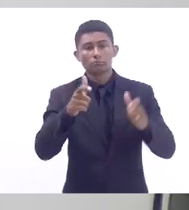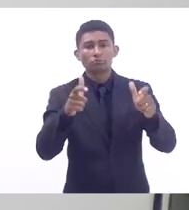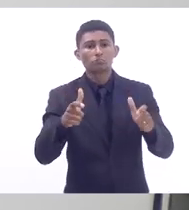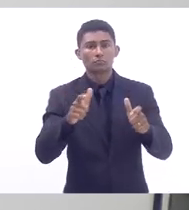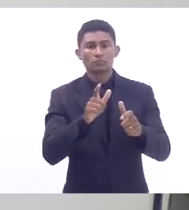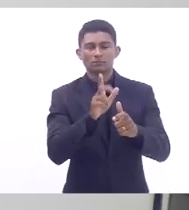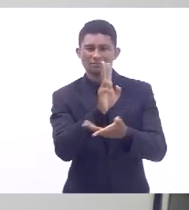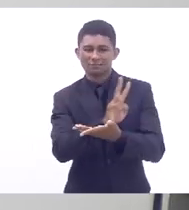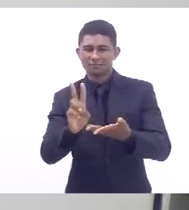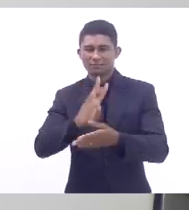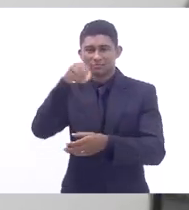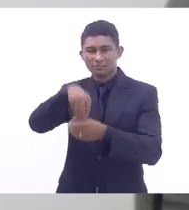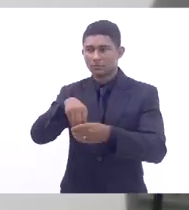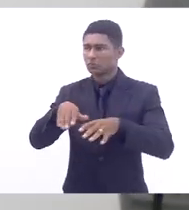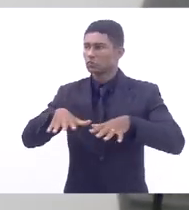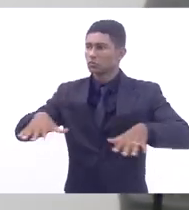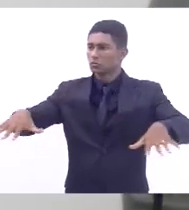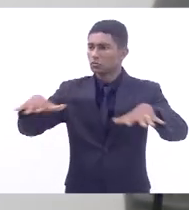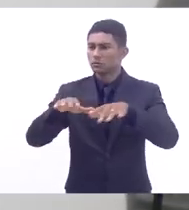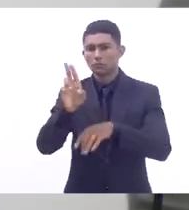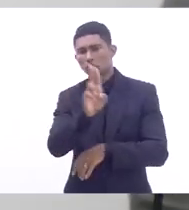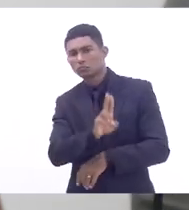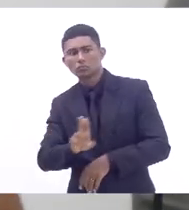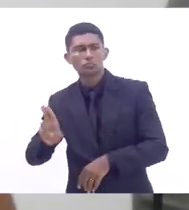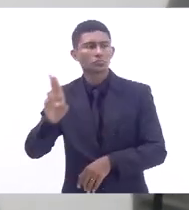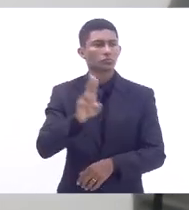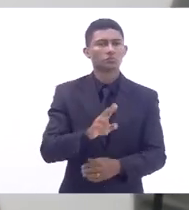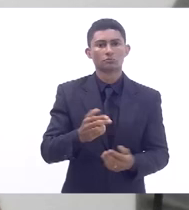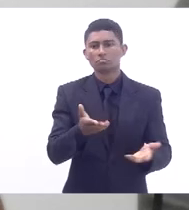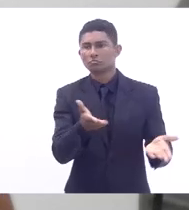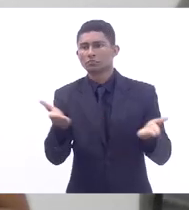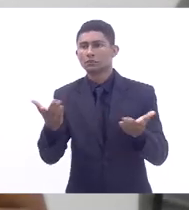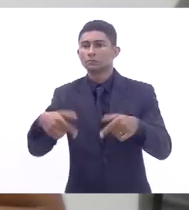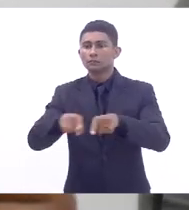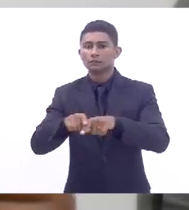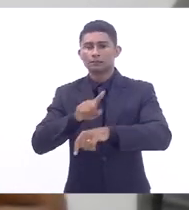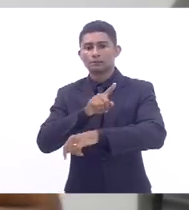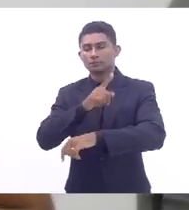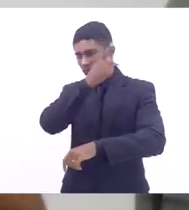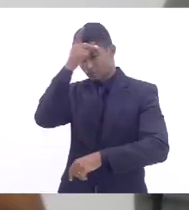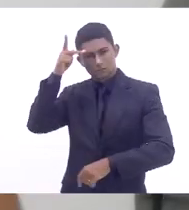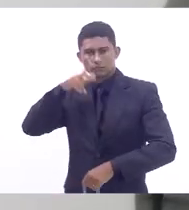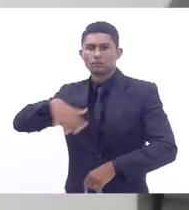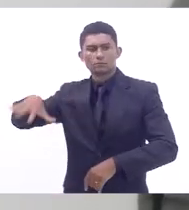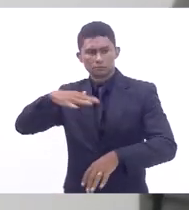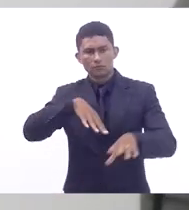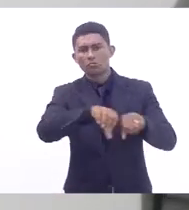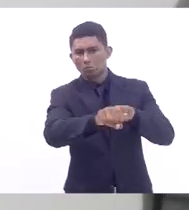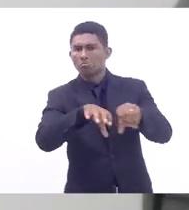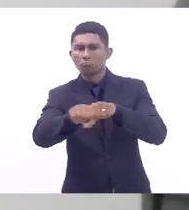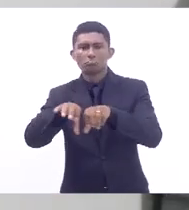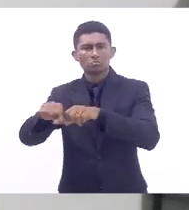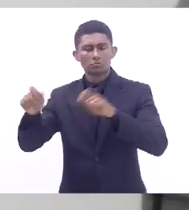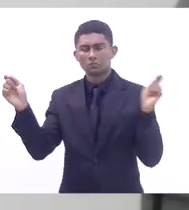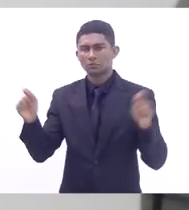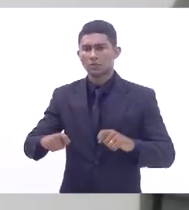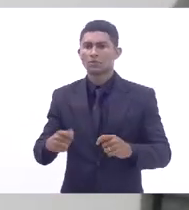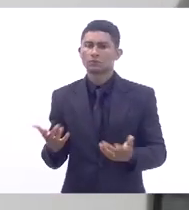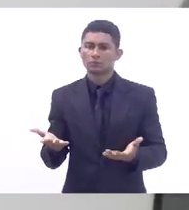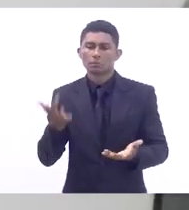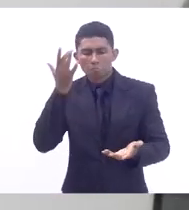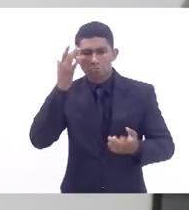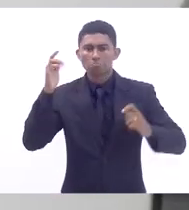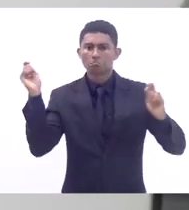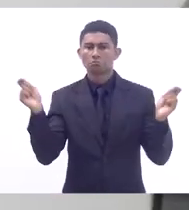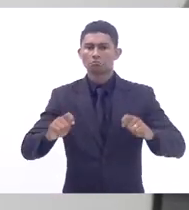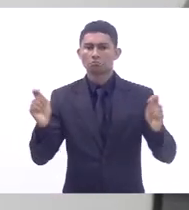espaço da universidade e também usar o espaço para formação das pessoas né para formação dos Estudantes São acho que é uma coisa que dá